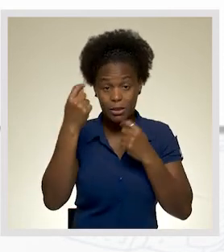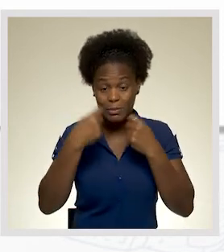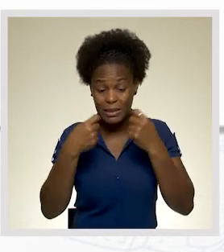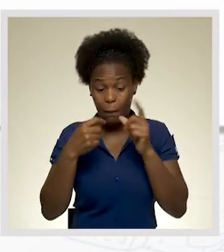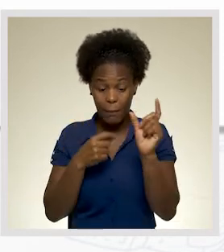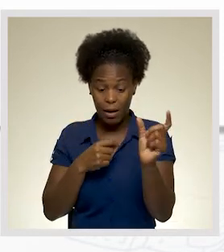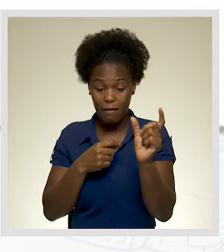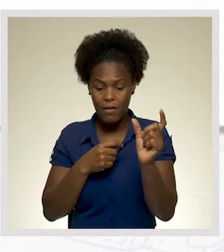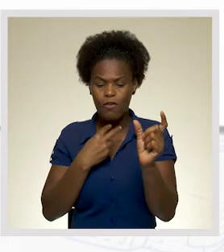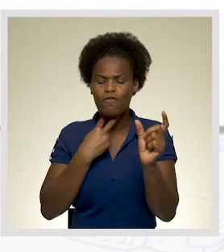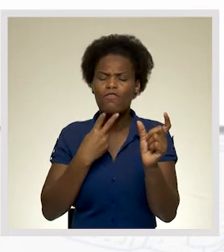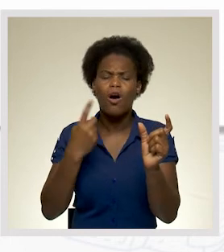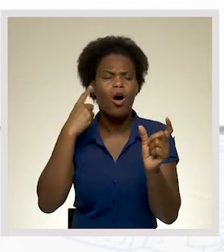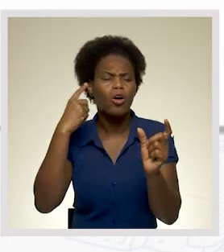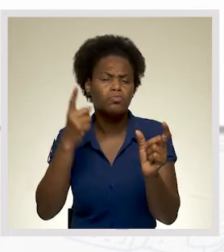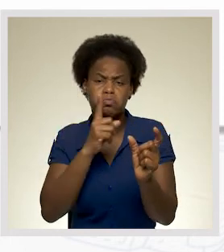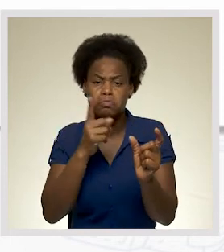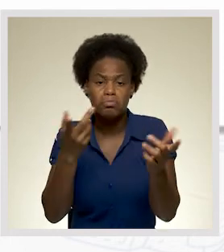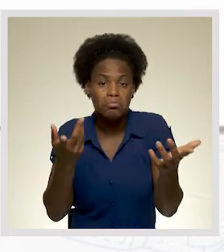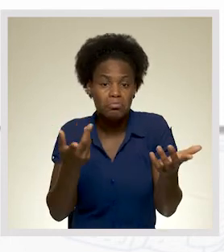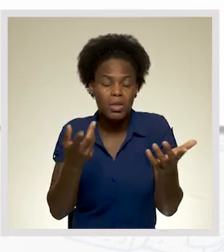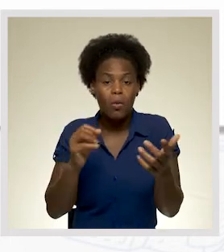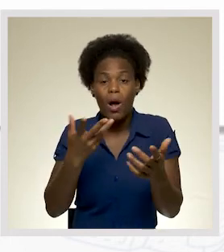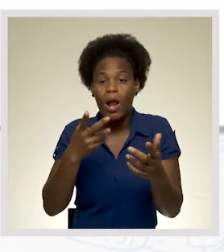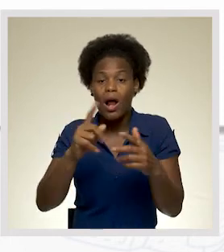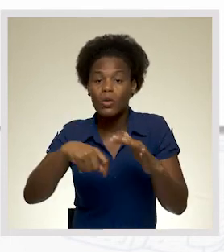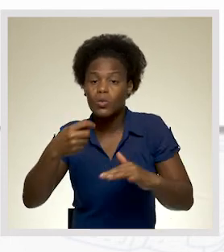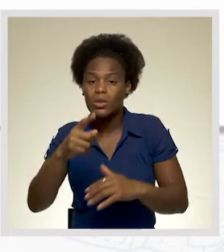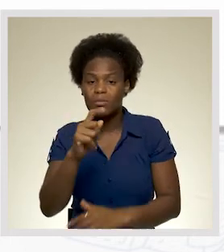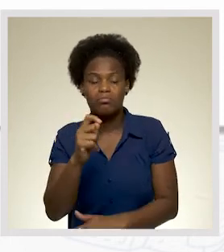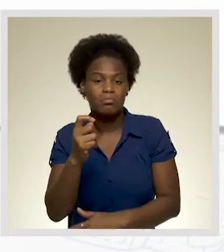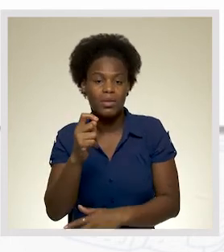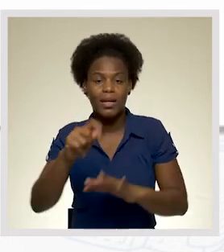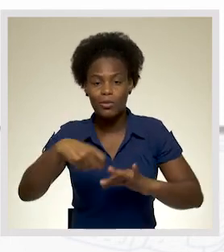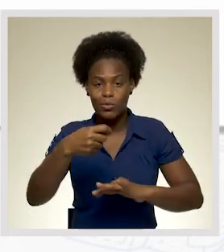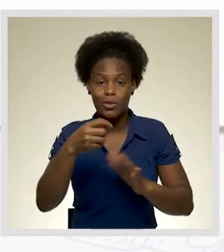Uma voz surda. Que recurso estilístico está presente nela?